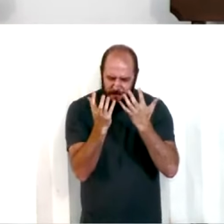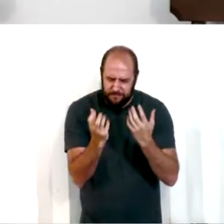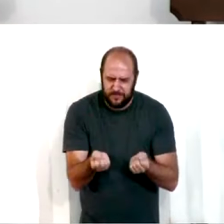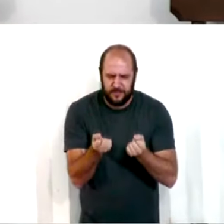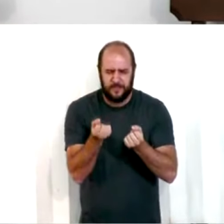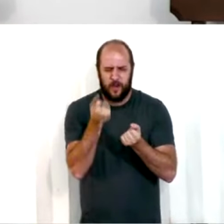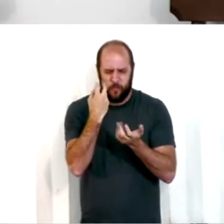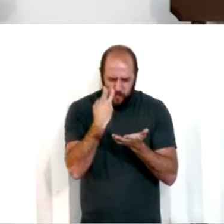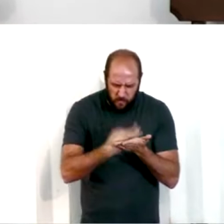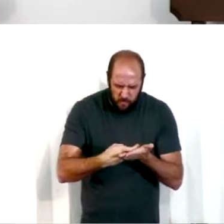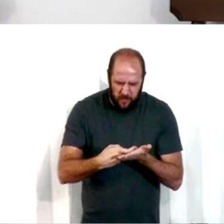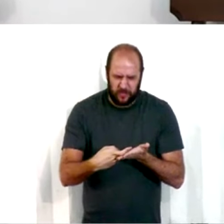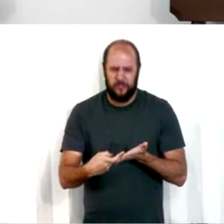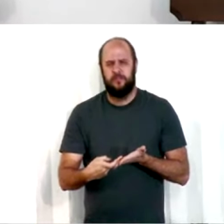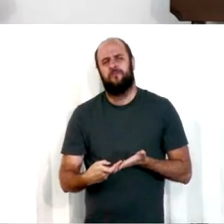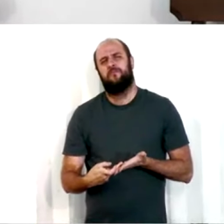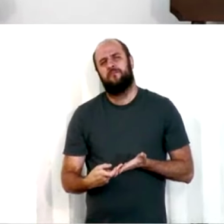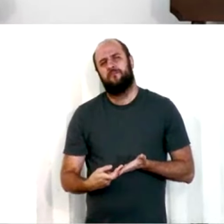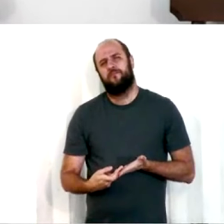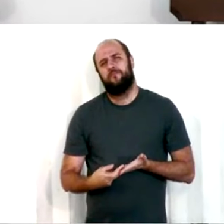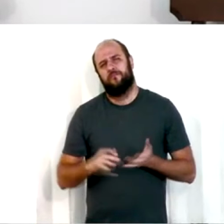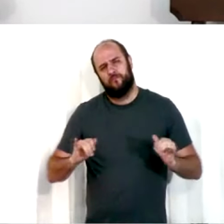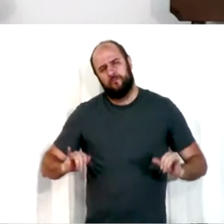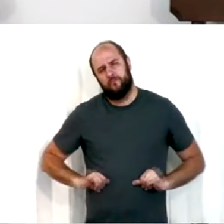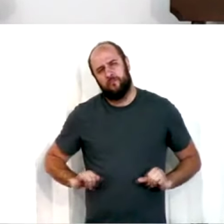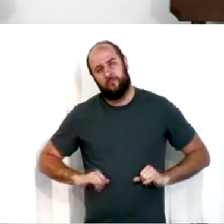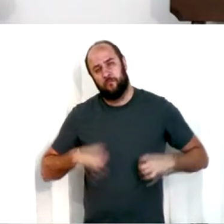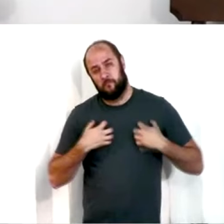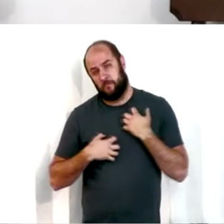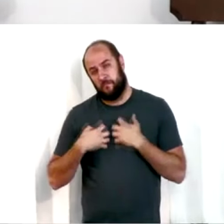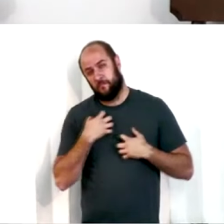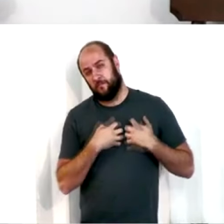humilhação e às suas aflições.